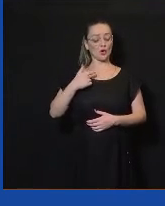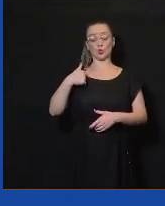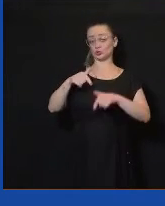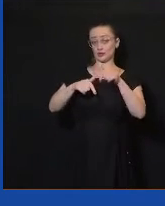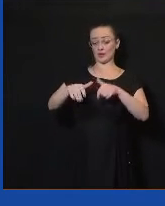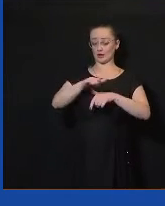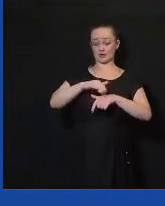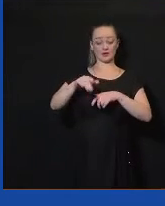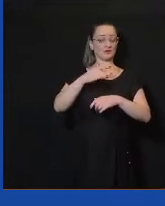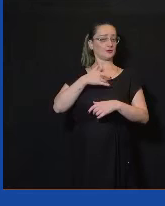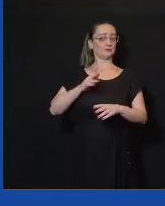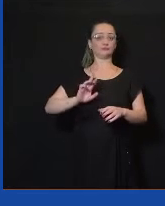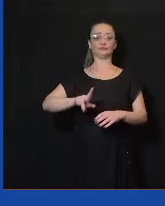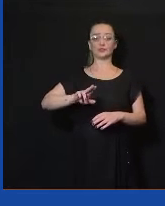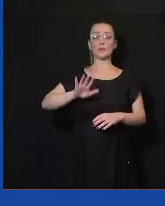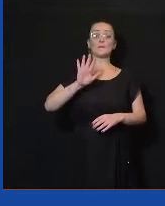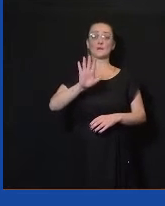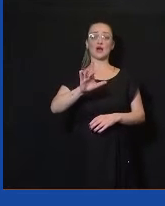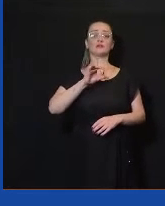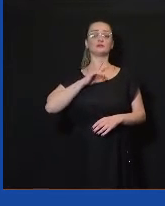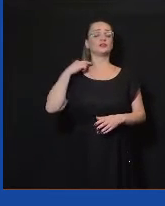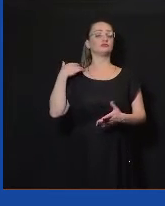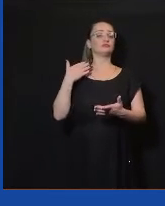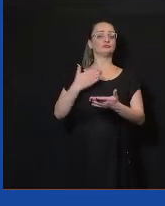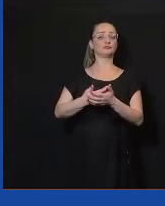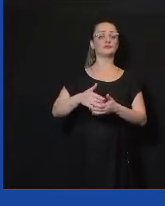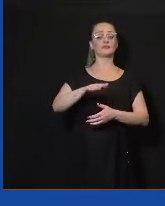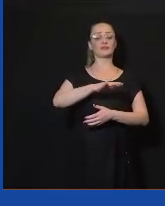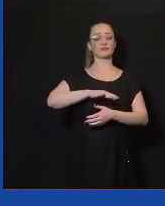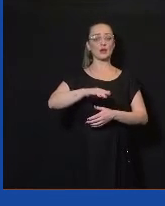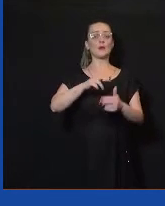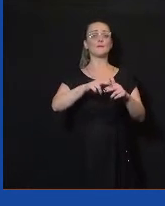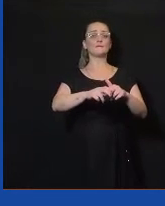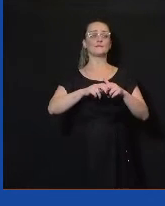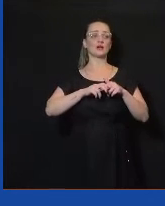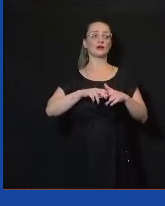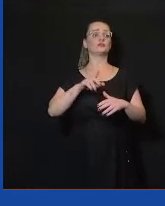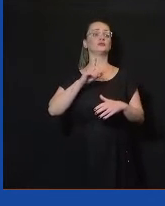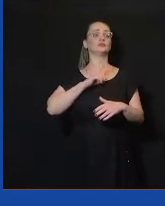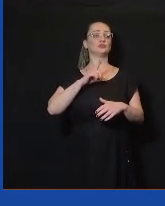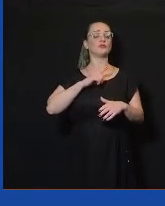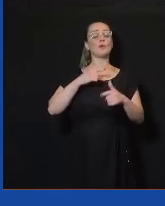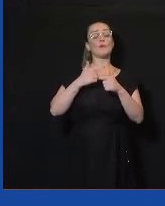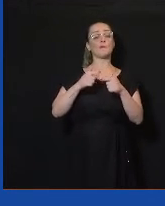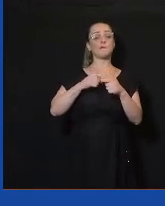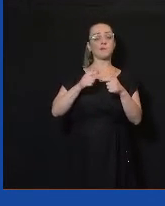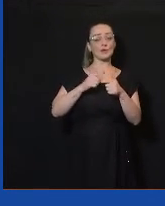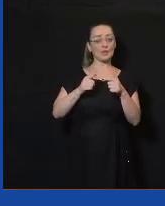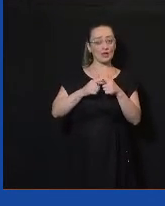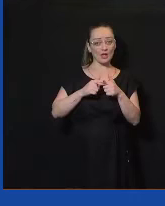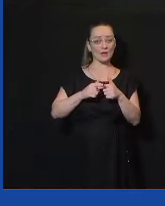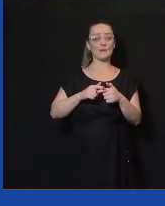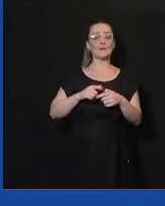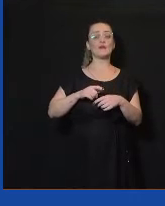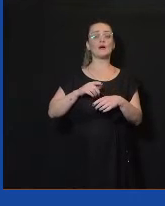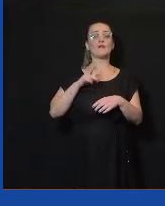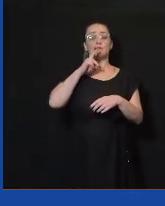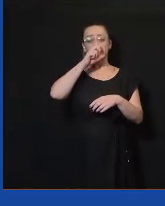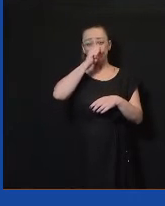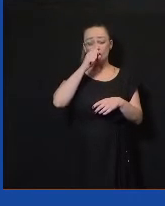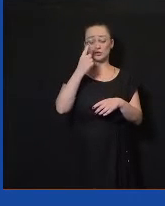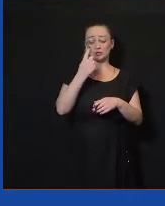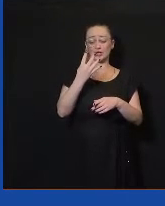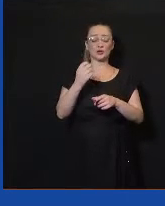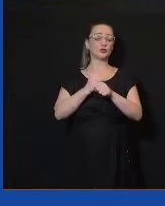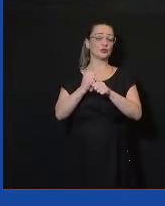saúde, mas eu tenho um histórico pessoal na área da saúde por conta que eu tive um irmão renal crônico por 14 anos e eu tive que me